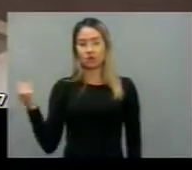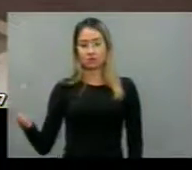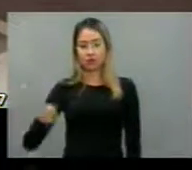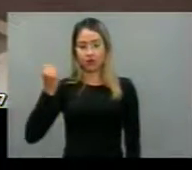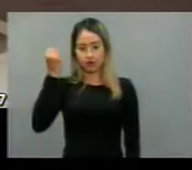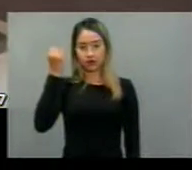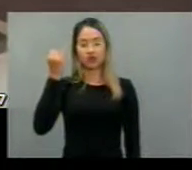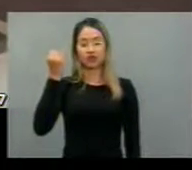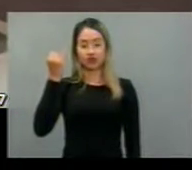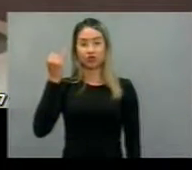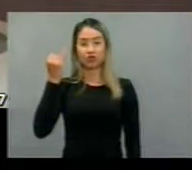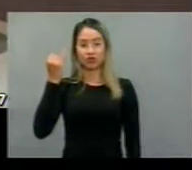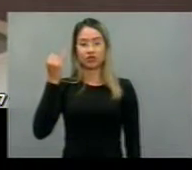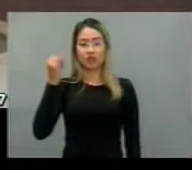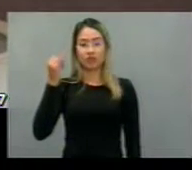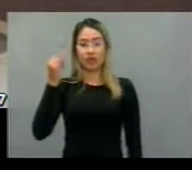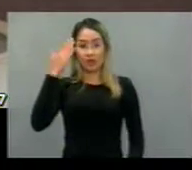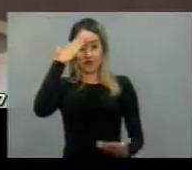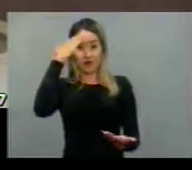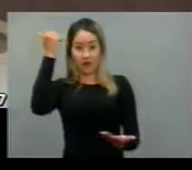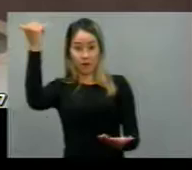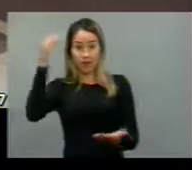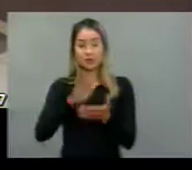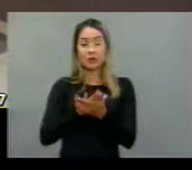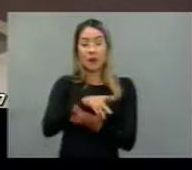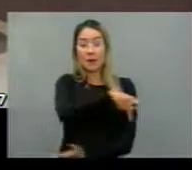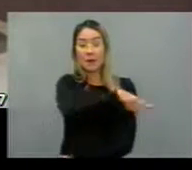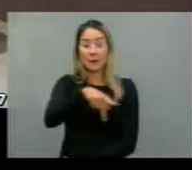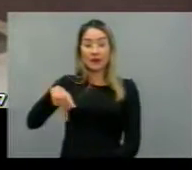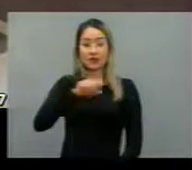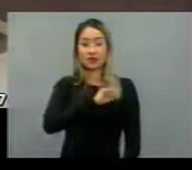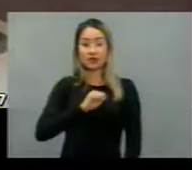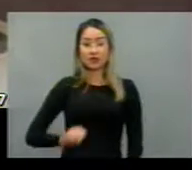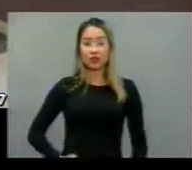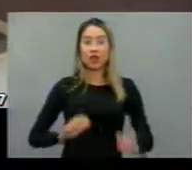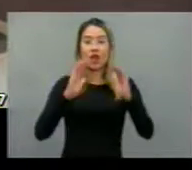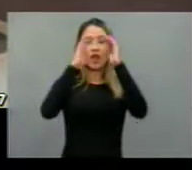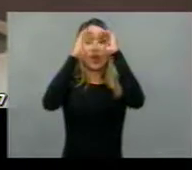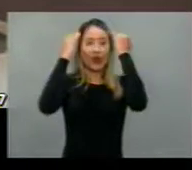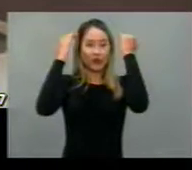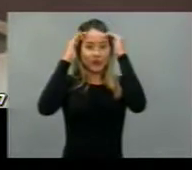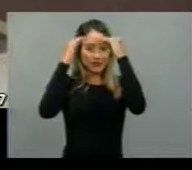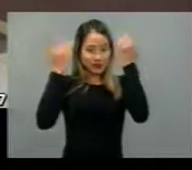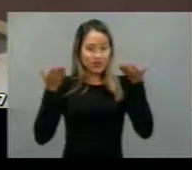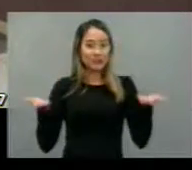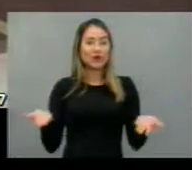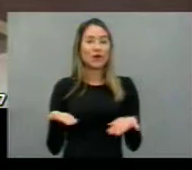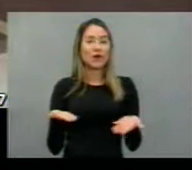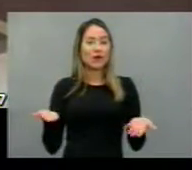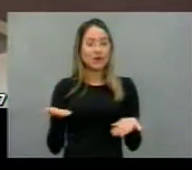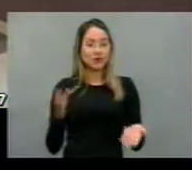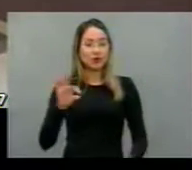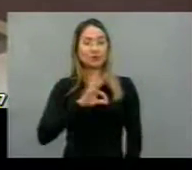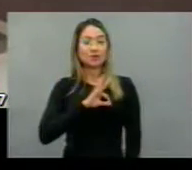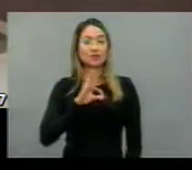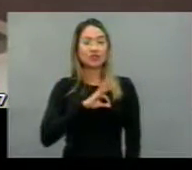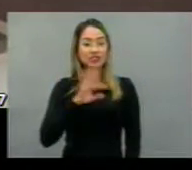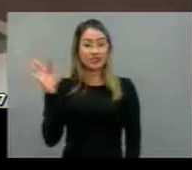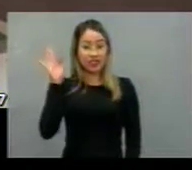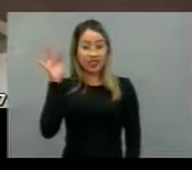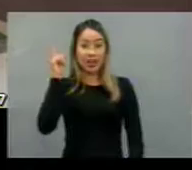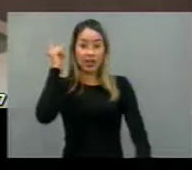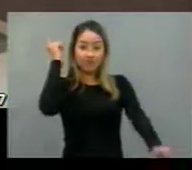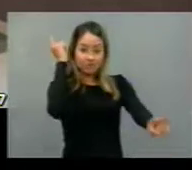Senado Nacional, inclusive o presidente do Senado, o senador Eunício. Hoje, a Polícia Federal faz uma